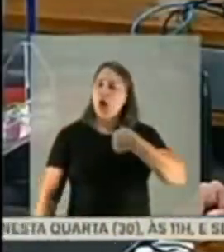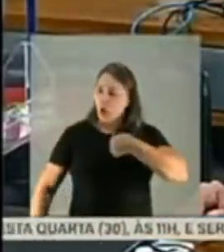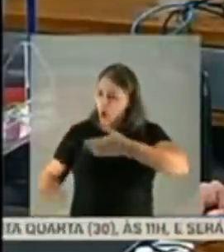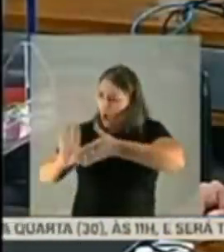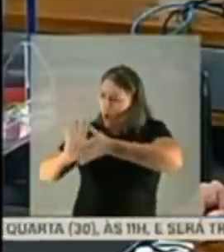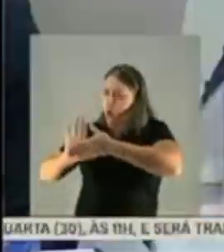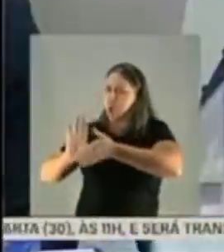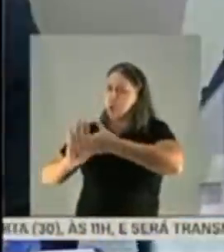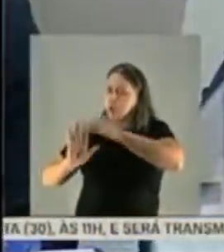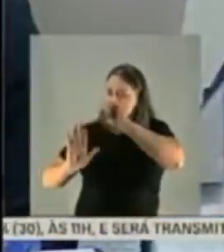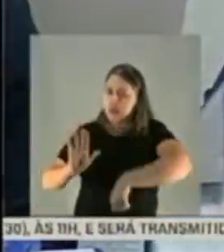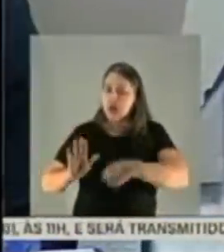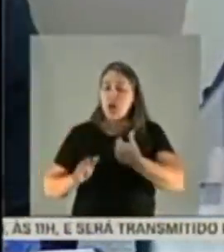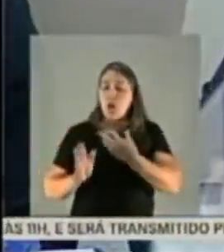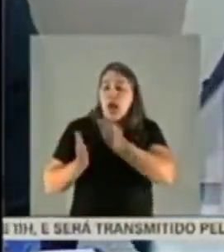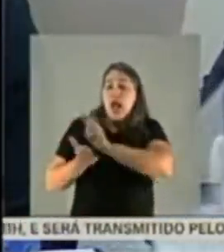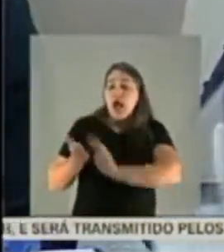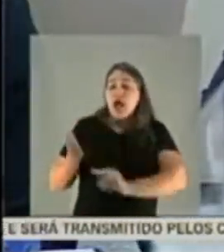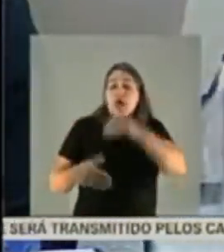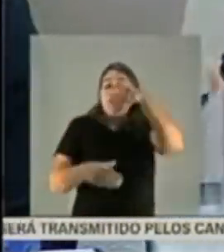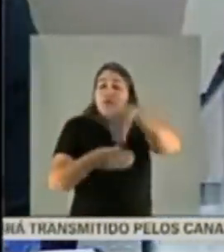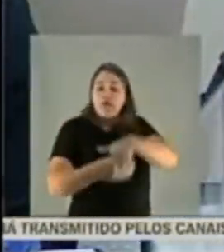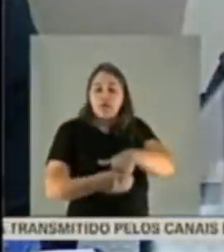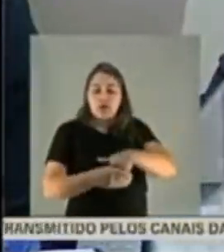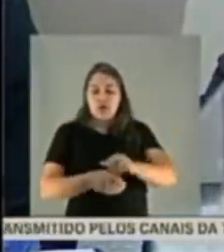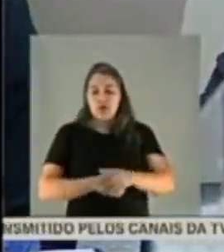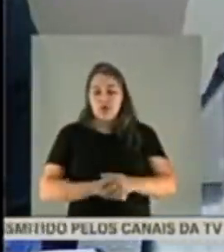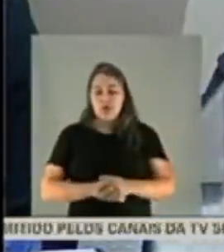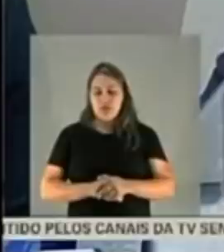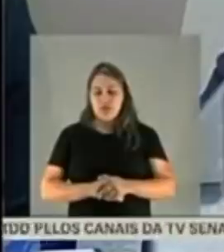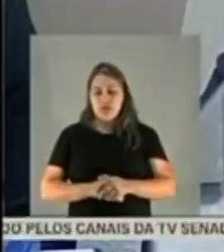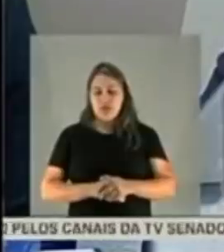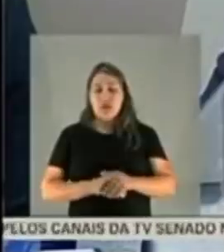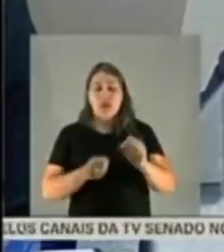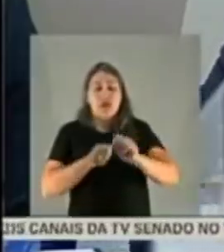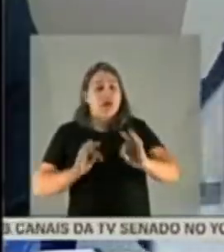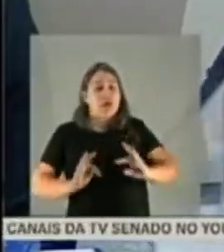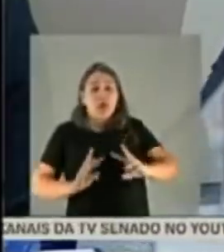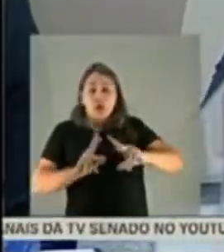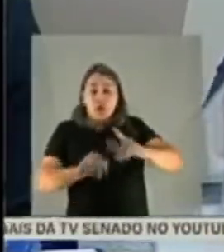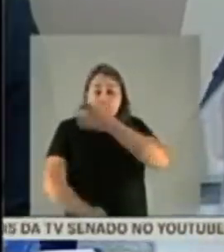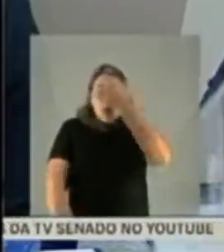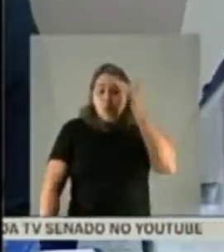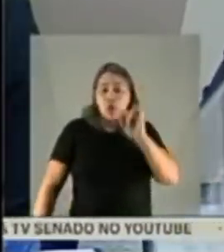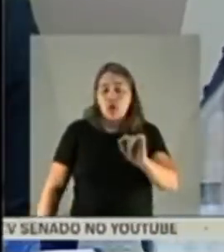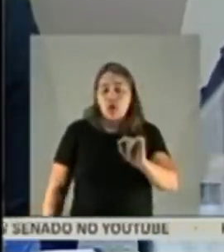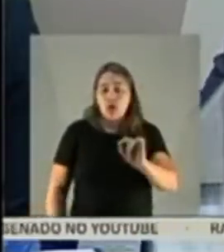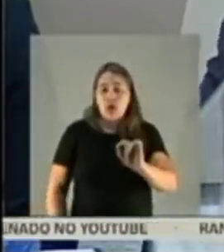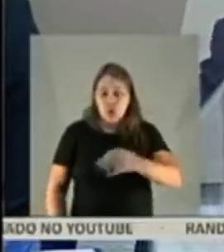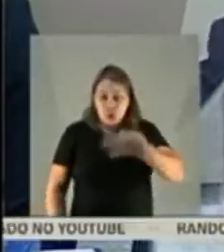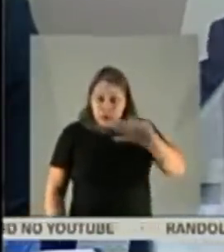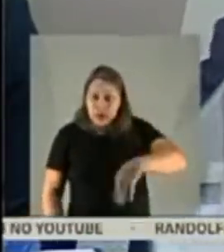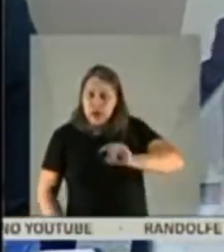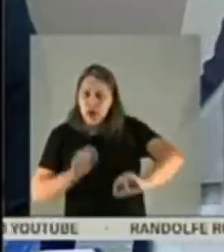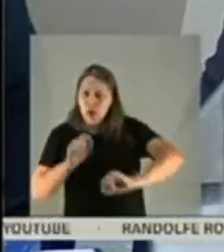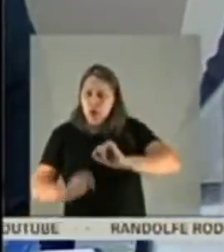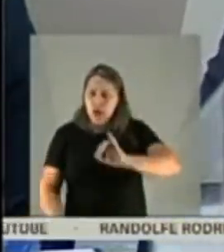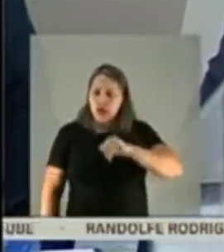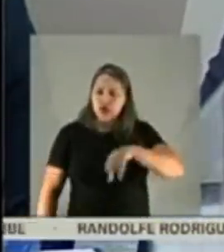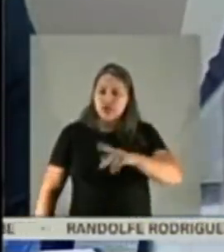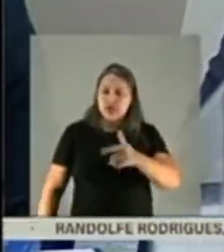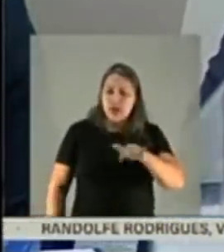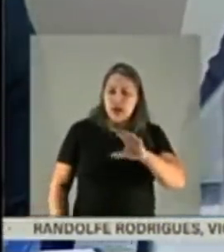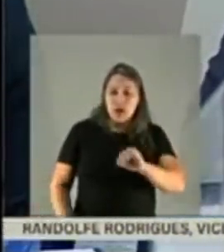aceito. O relatório é votado. Foi construído através de todas as mãos. O certo era para ser indiciado, inclusive, o governador Omar